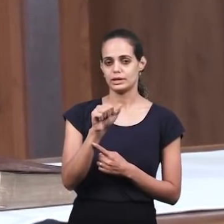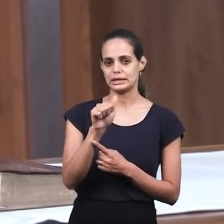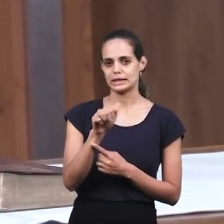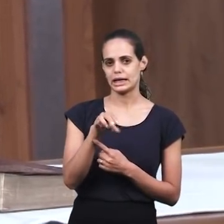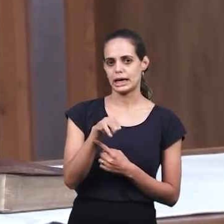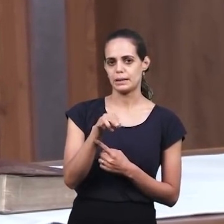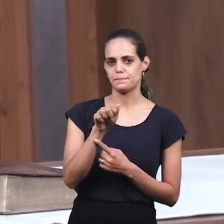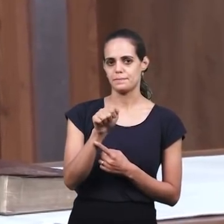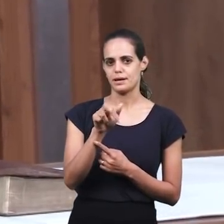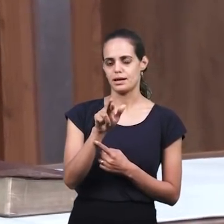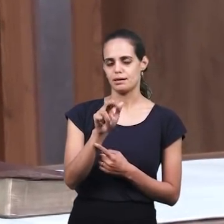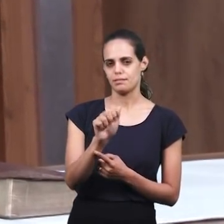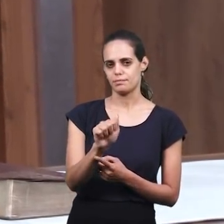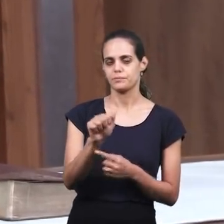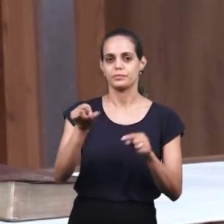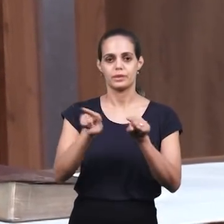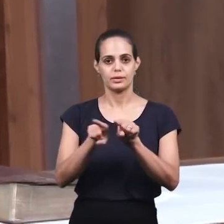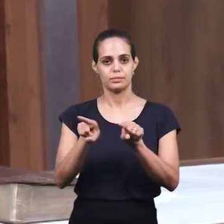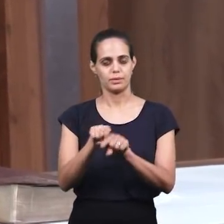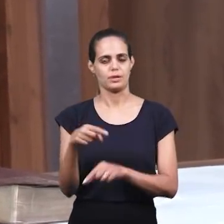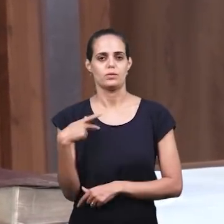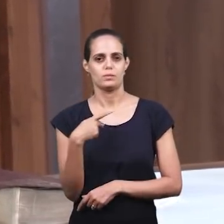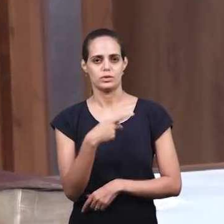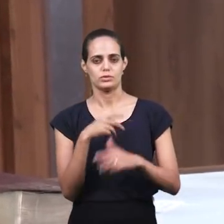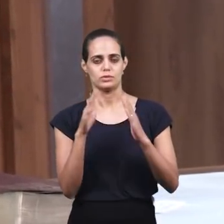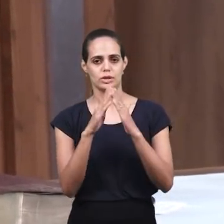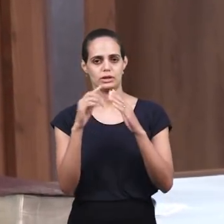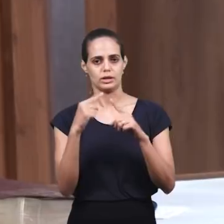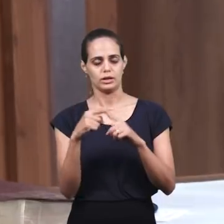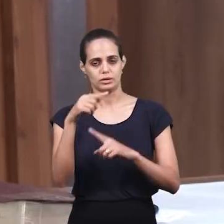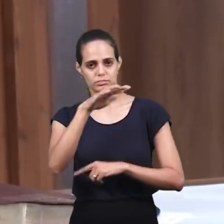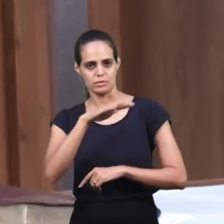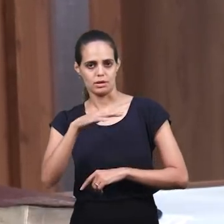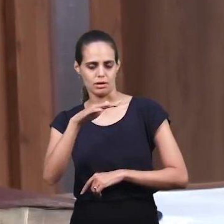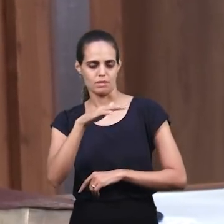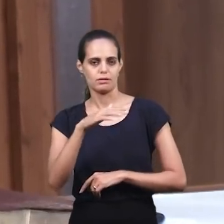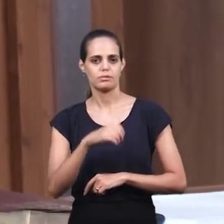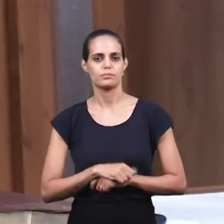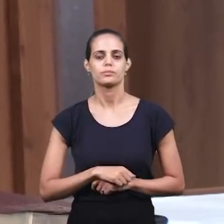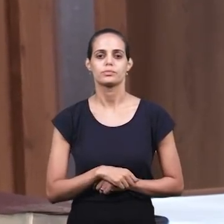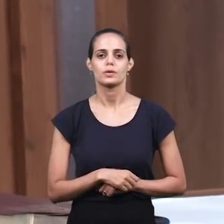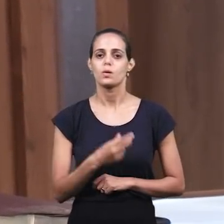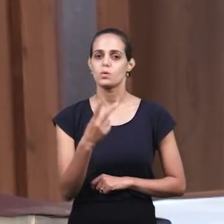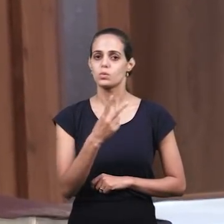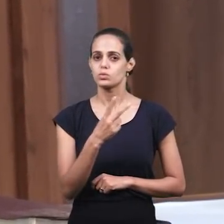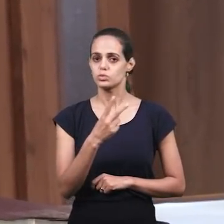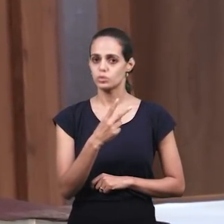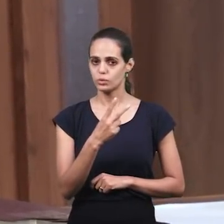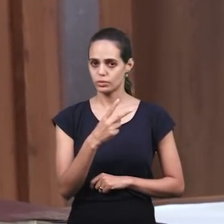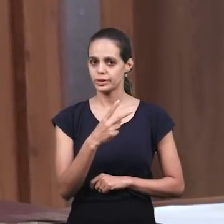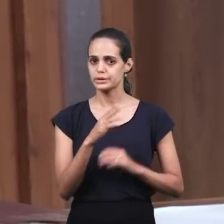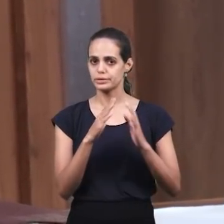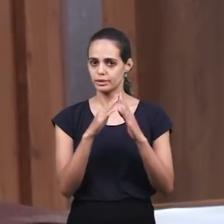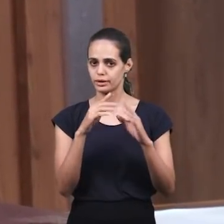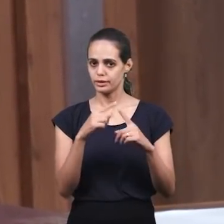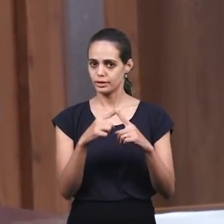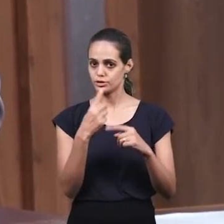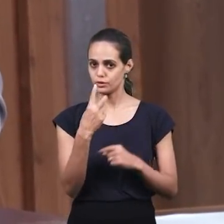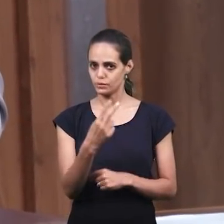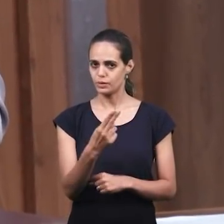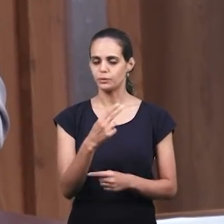Claudino, lá de Custódia, e também o pastor da igreja lá de Custódia, que é o pastor Eduardo de Lucena Albuquerque.